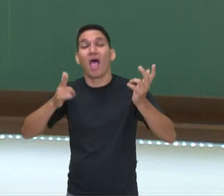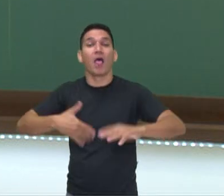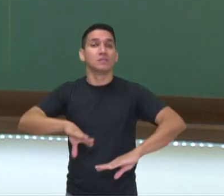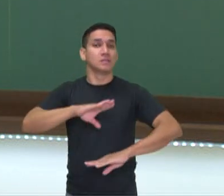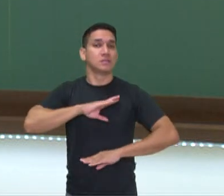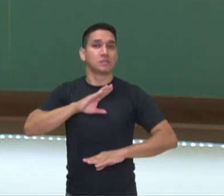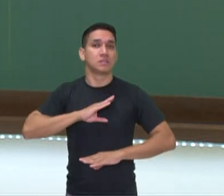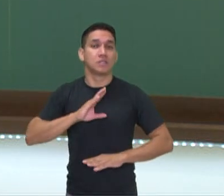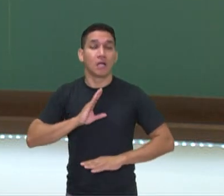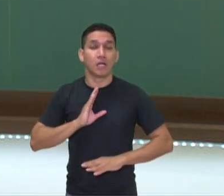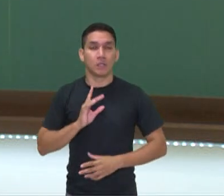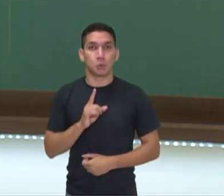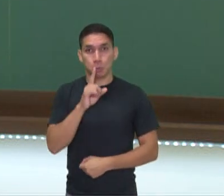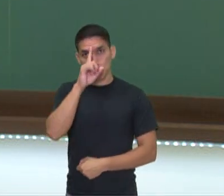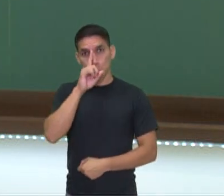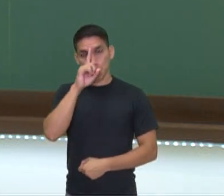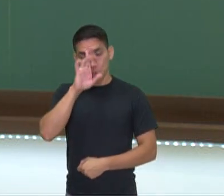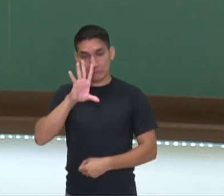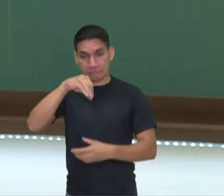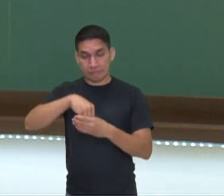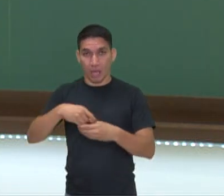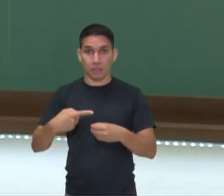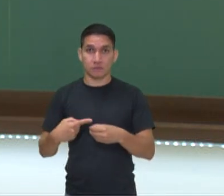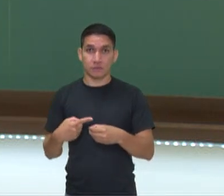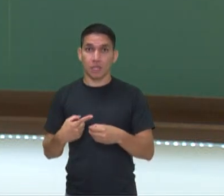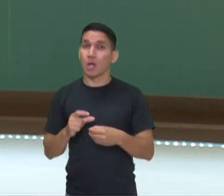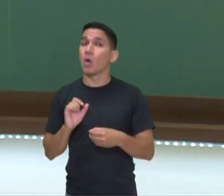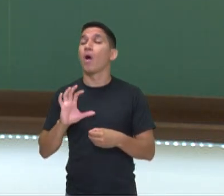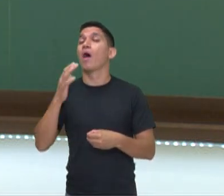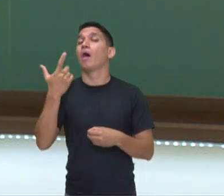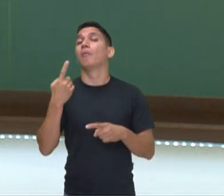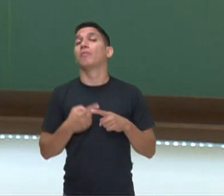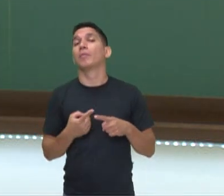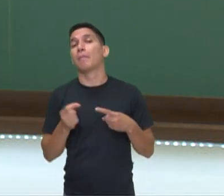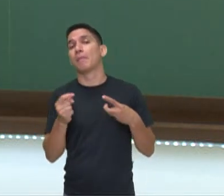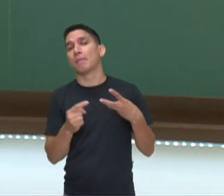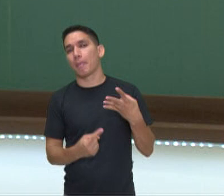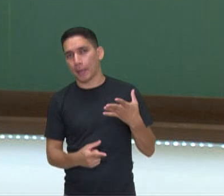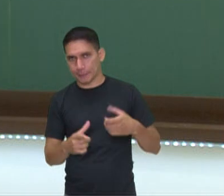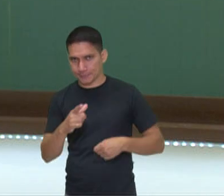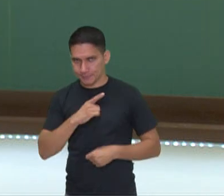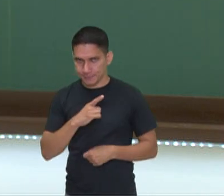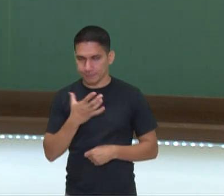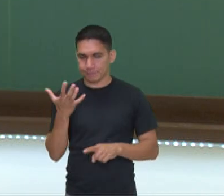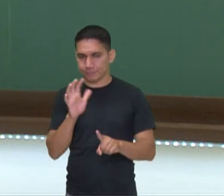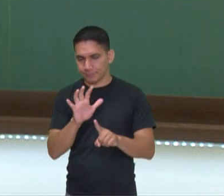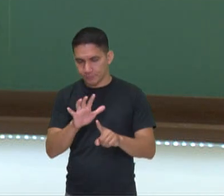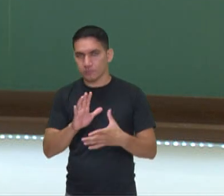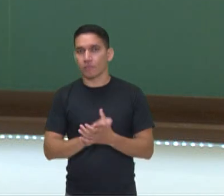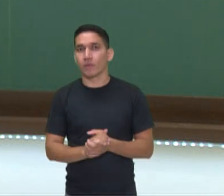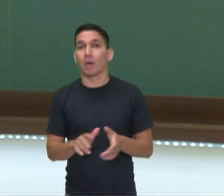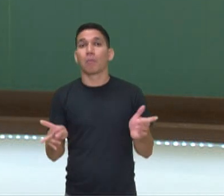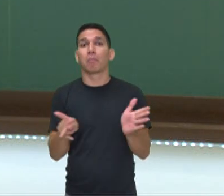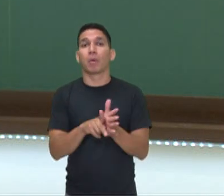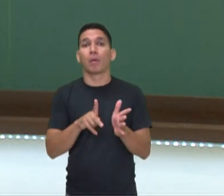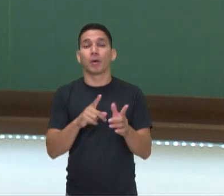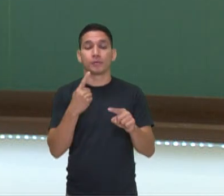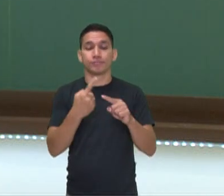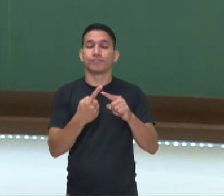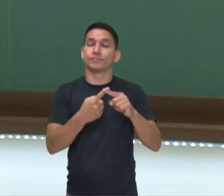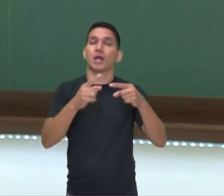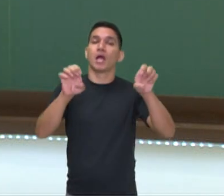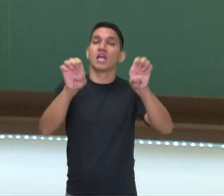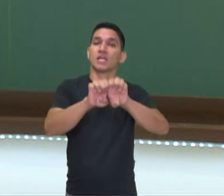violência que ocorrem nas cidades e que são impulsionadas por uma série de fatores, que originam-se na infraestrutura